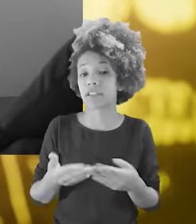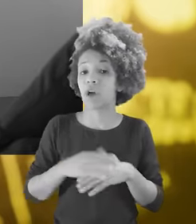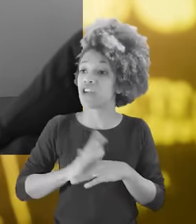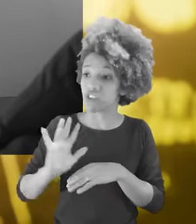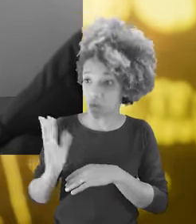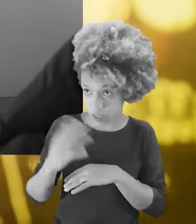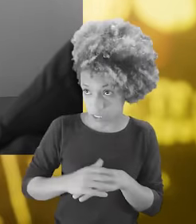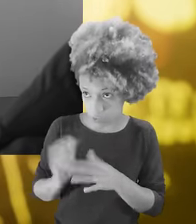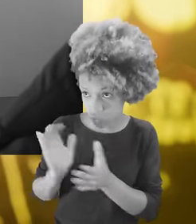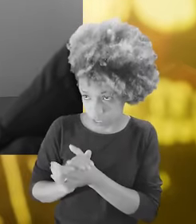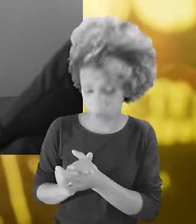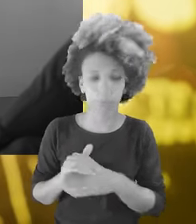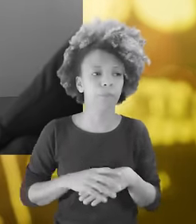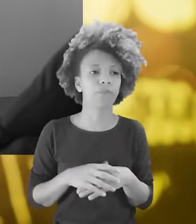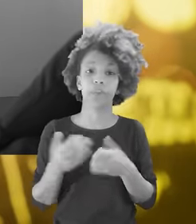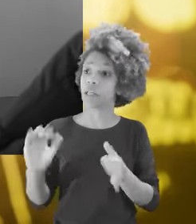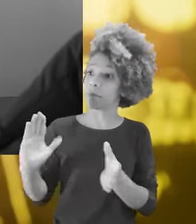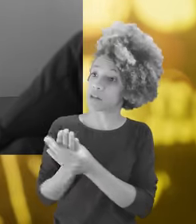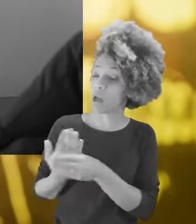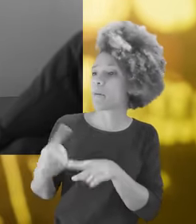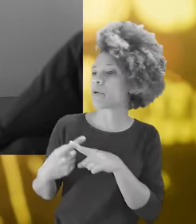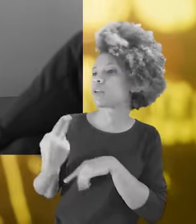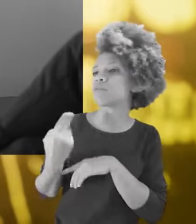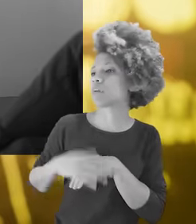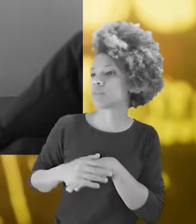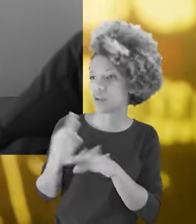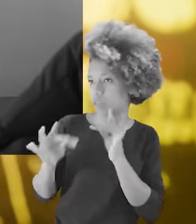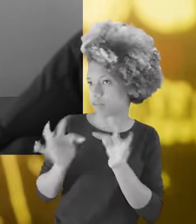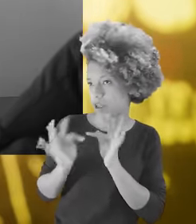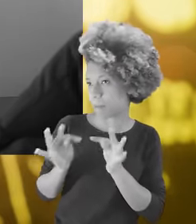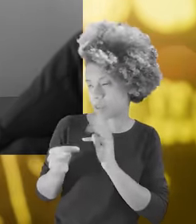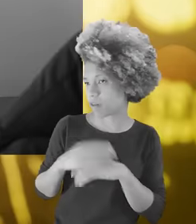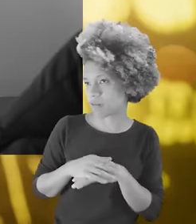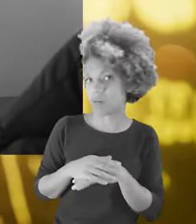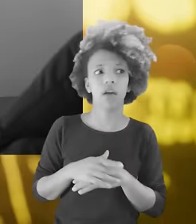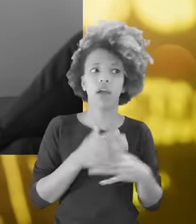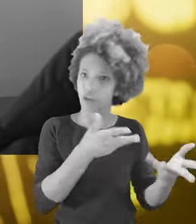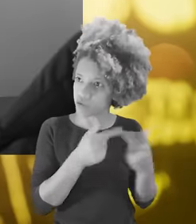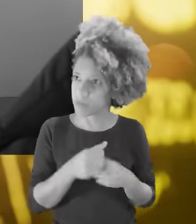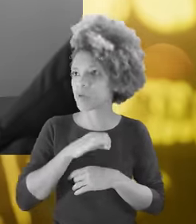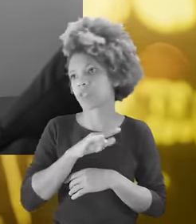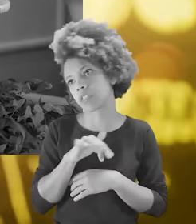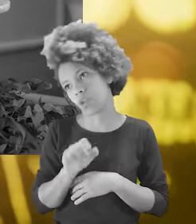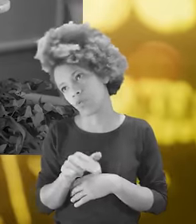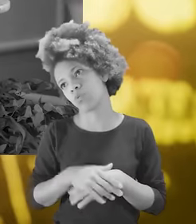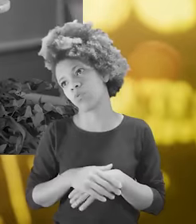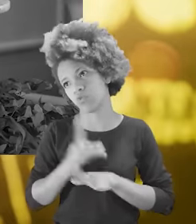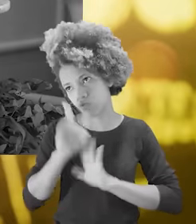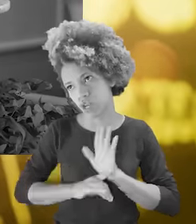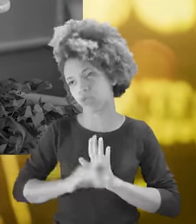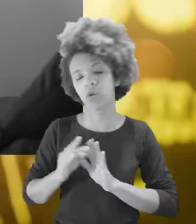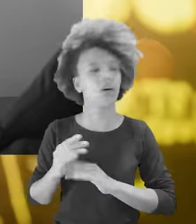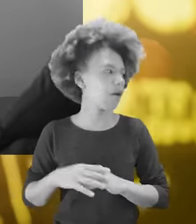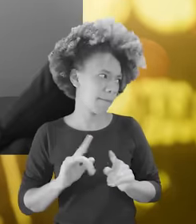exemplo eu já aconteceu de um casal que ele me processar porque não deu certo eles queriam chamar o Celso Russomano no consultório mas não